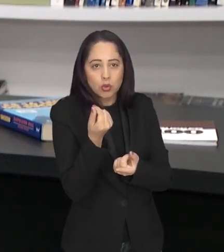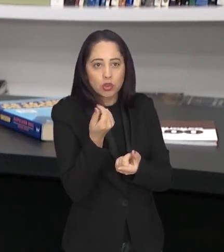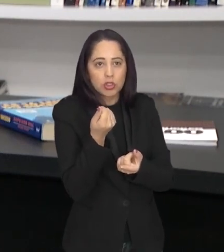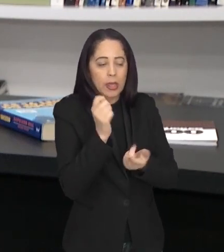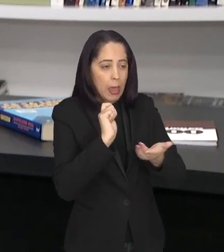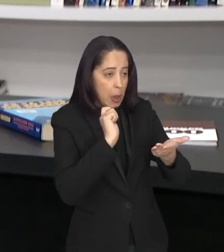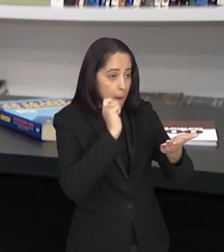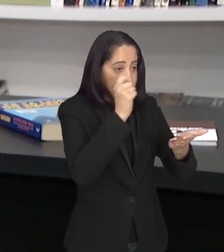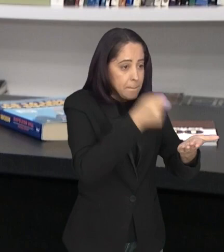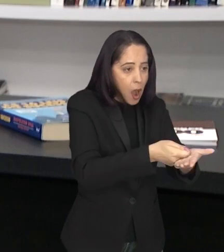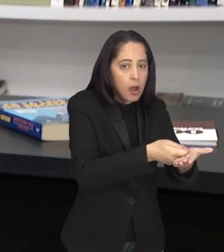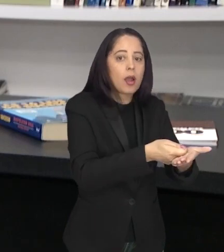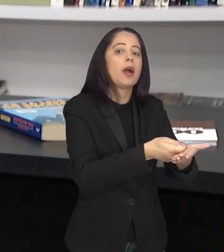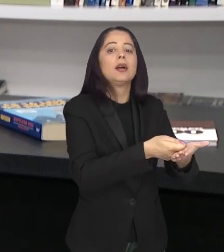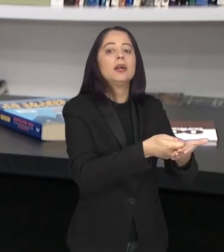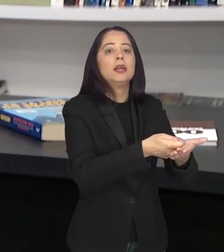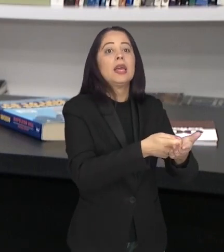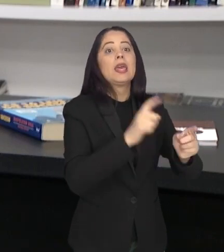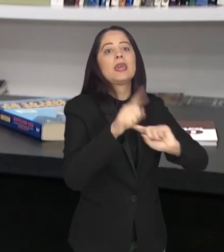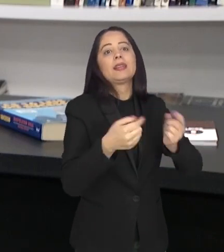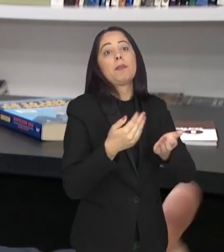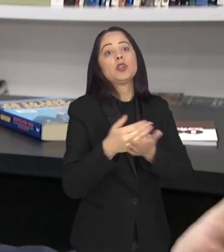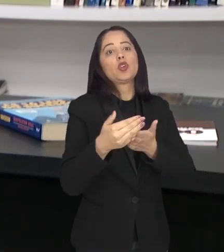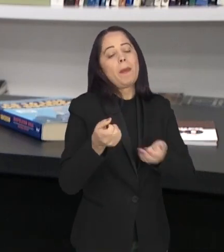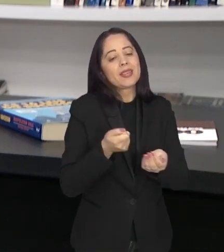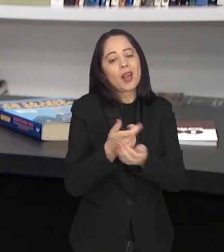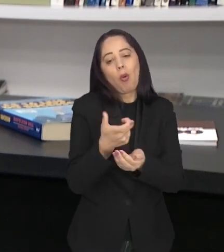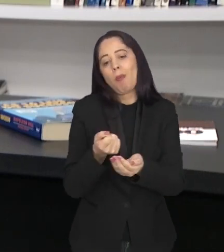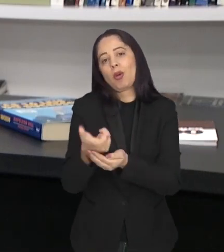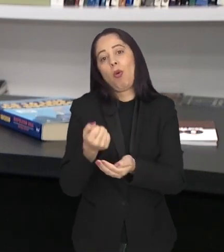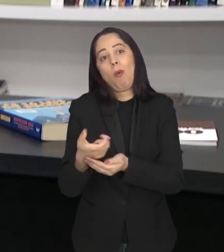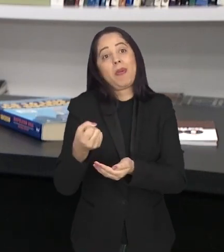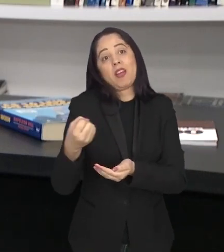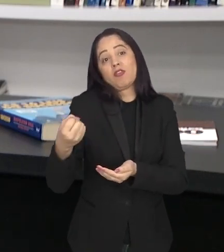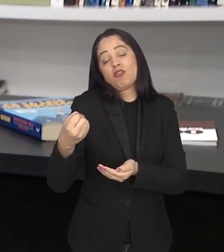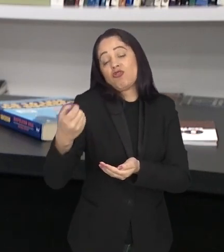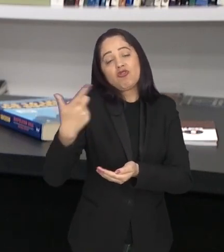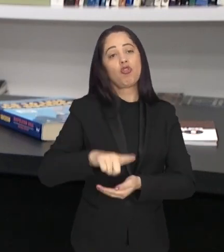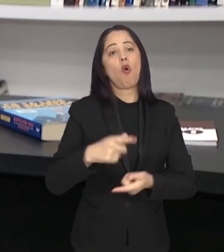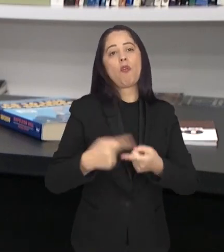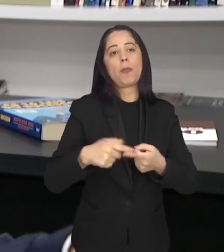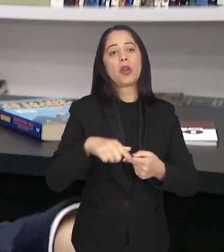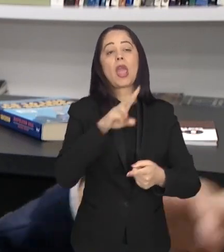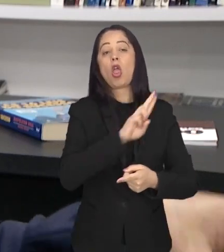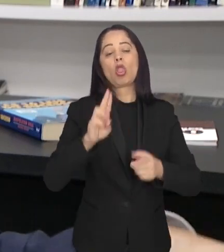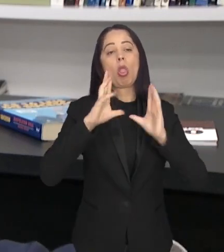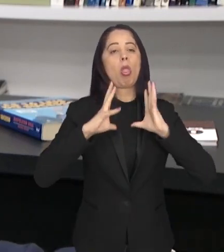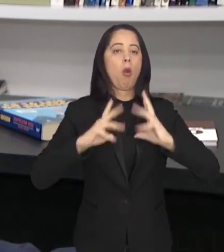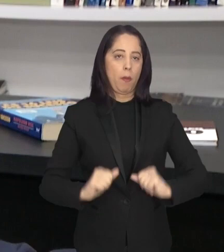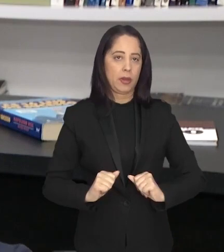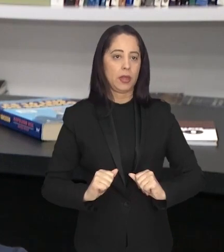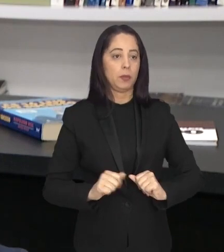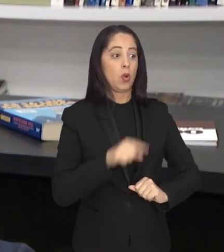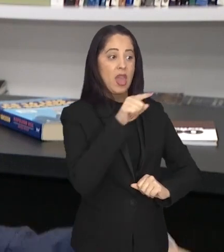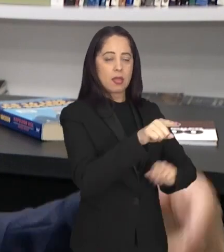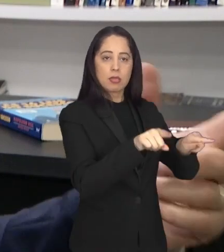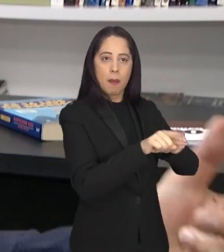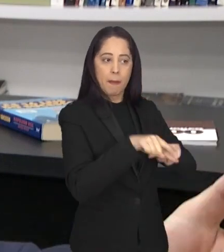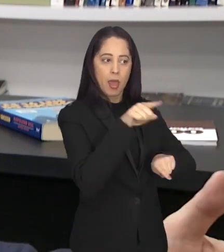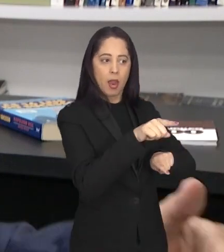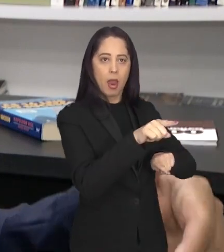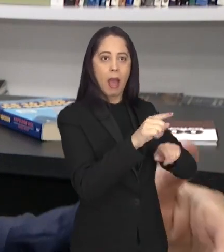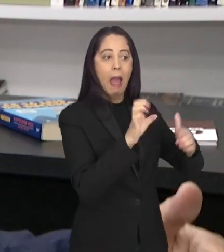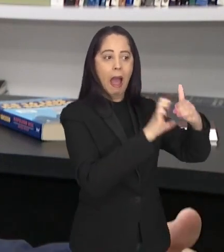paga de quem ele comprou essa mercadoria e começa a aquecer novamente essa mercadoria, que a empresa vai ter condição